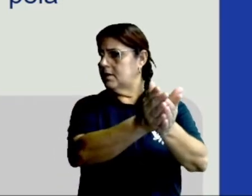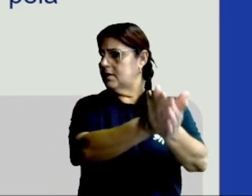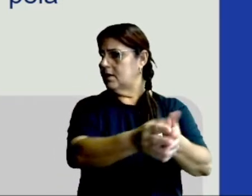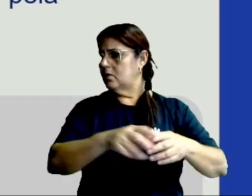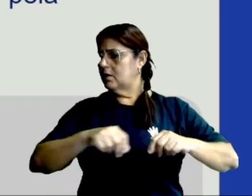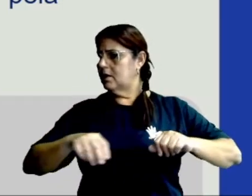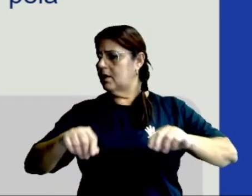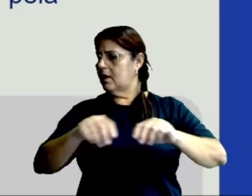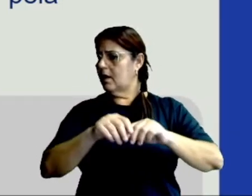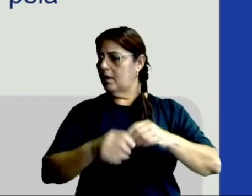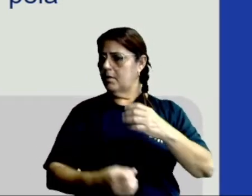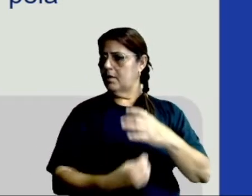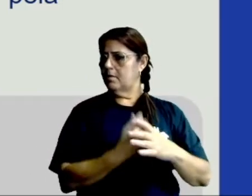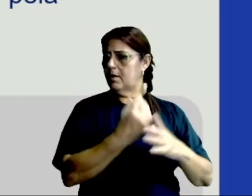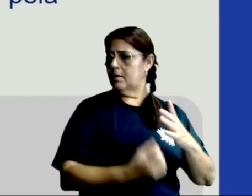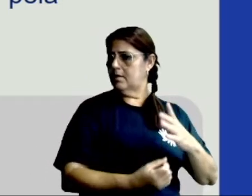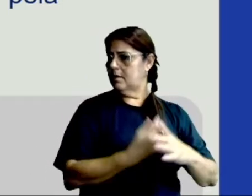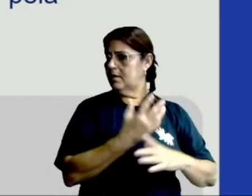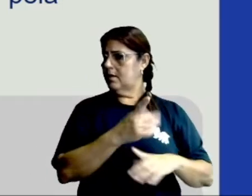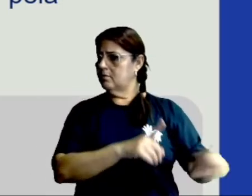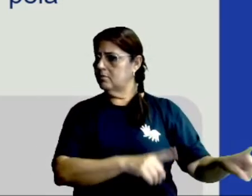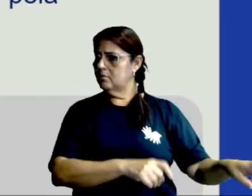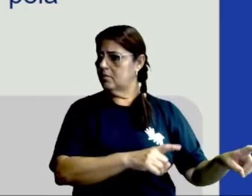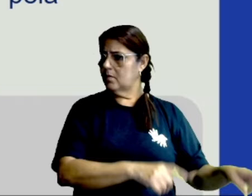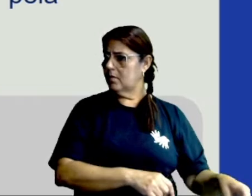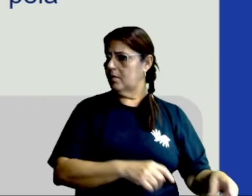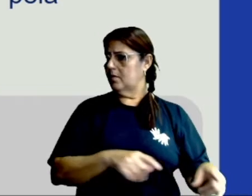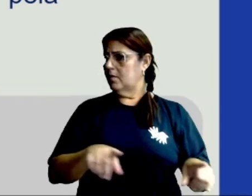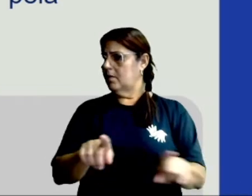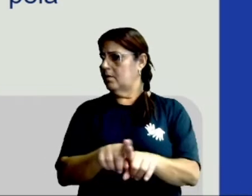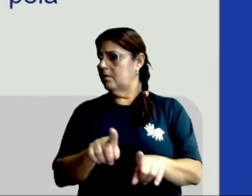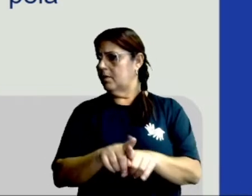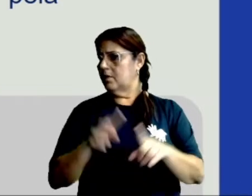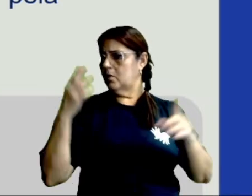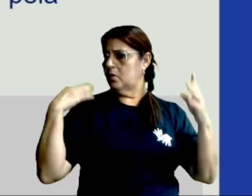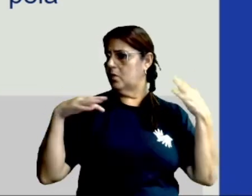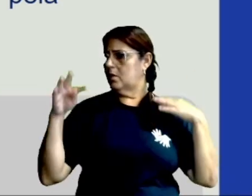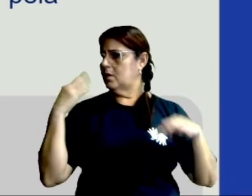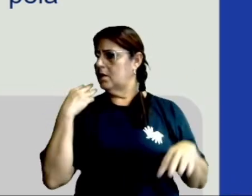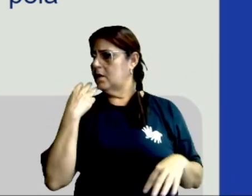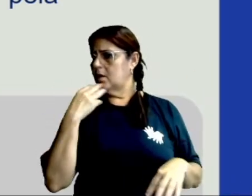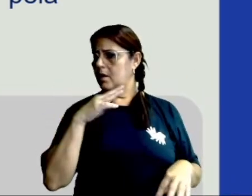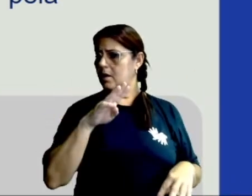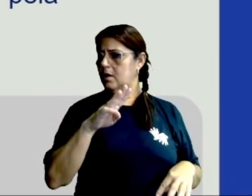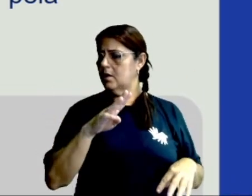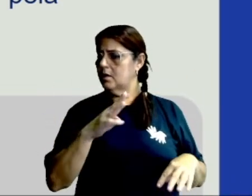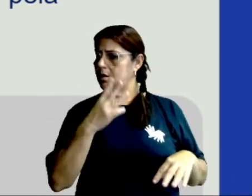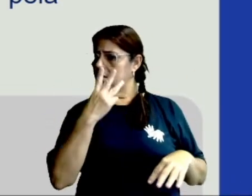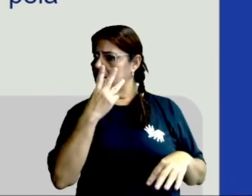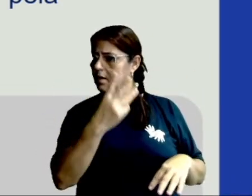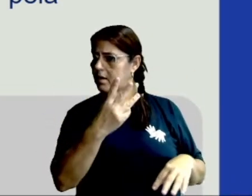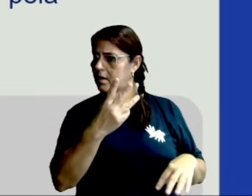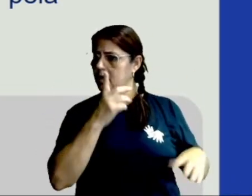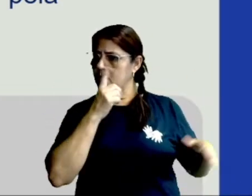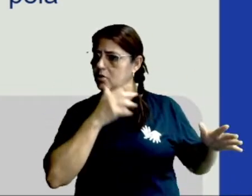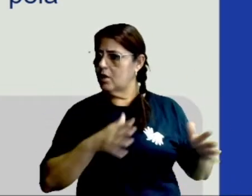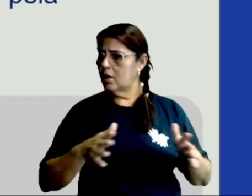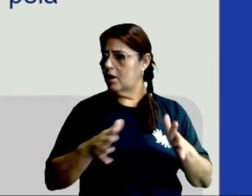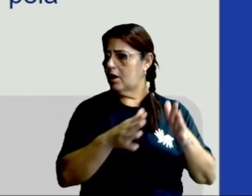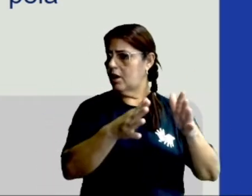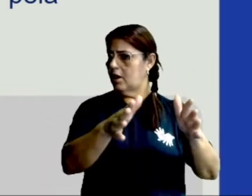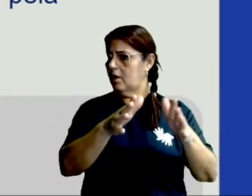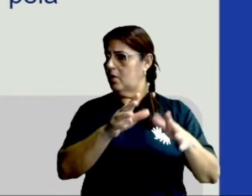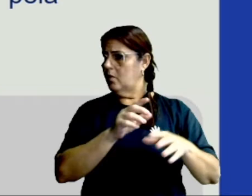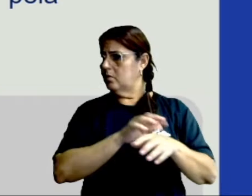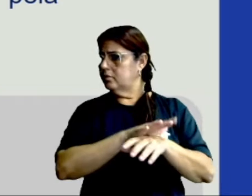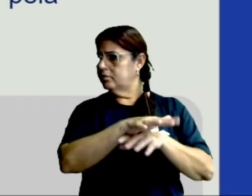de terras para a agricultura, na piscicultura e no turismo. 3 rios que percorrem o território europeu se destacam pela importância